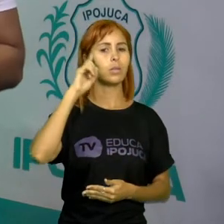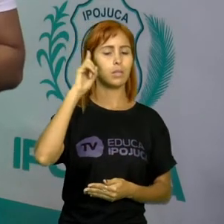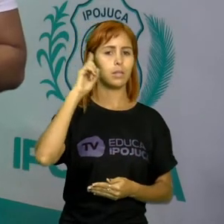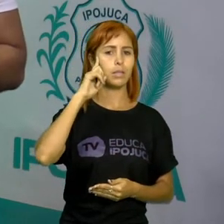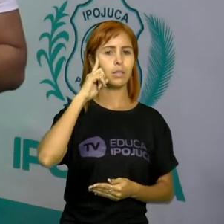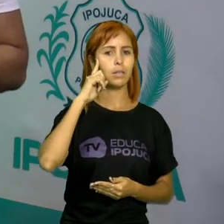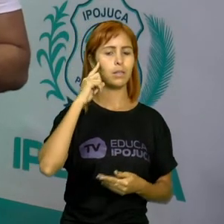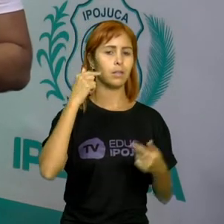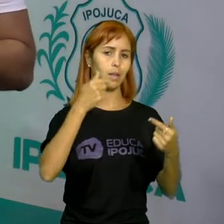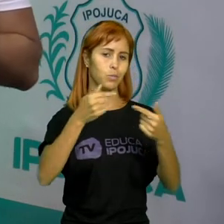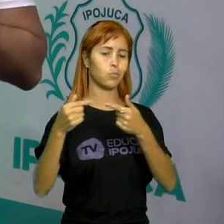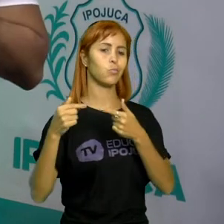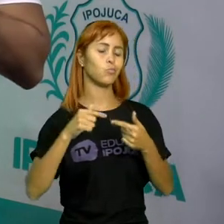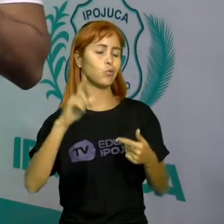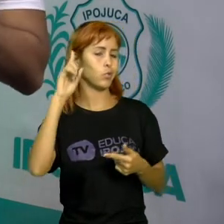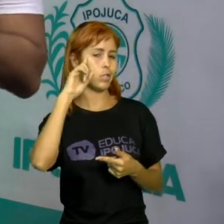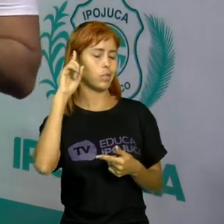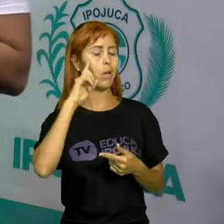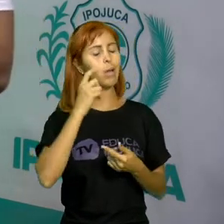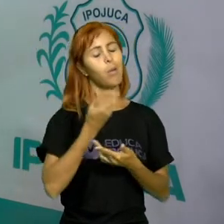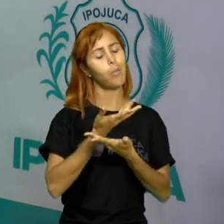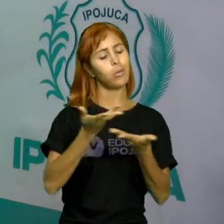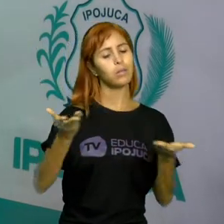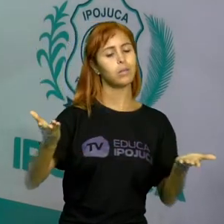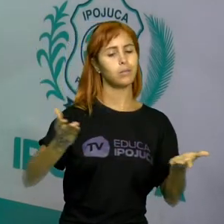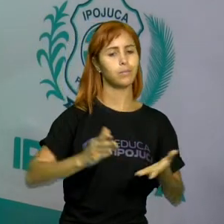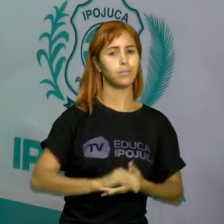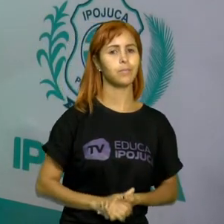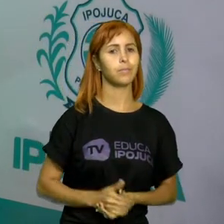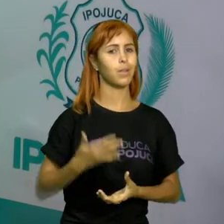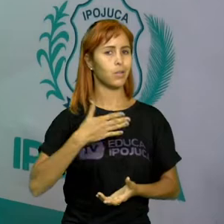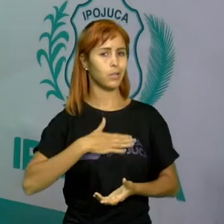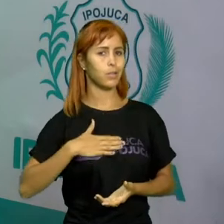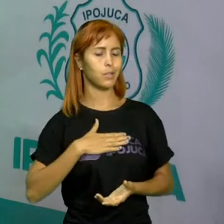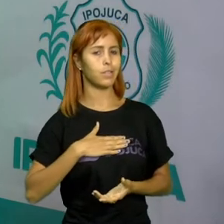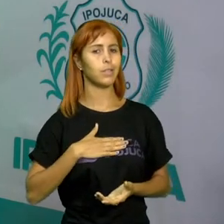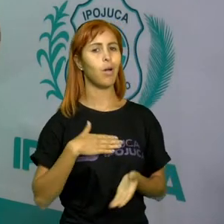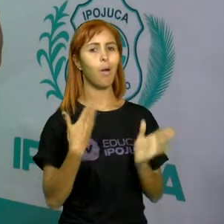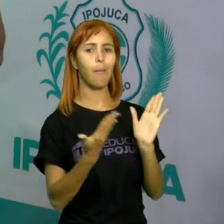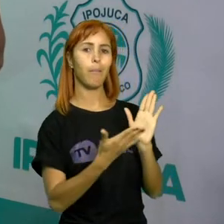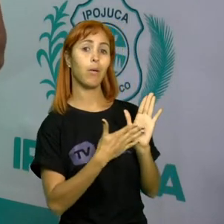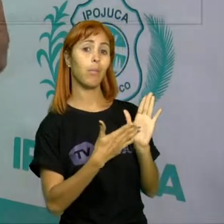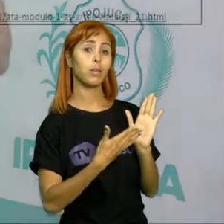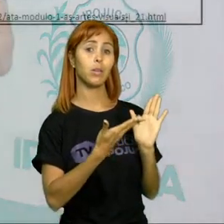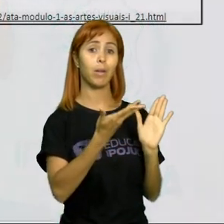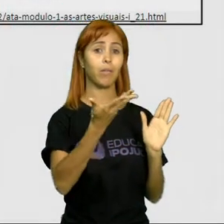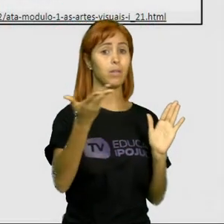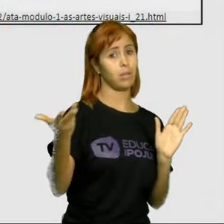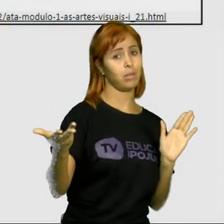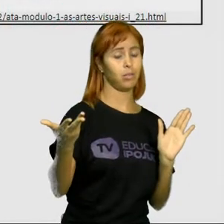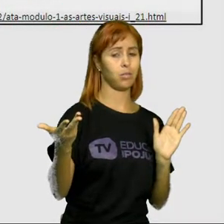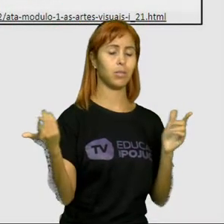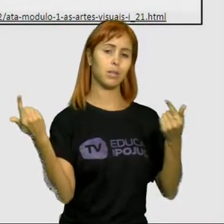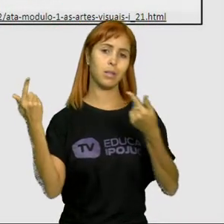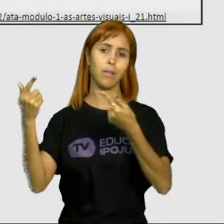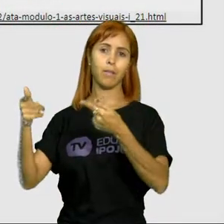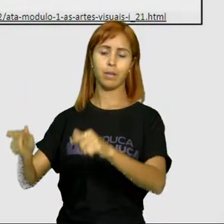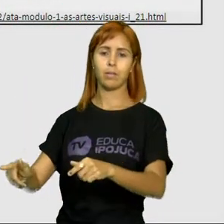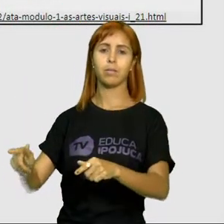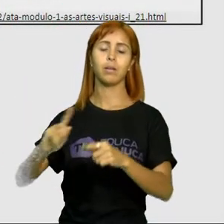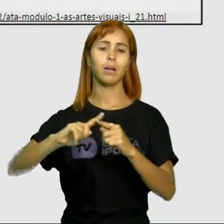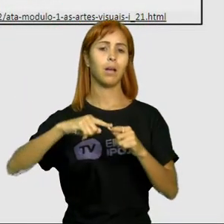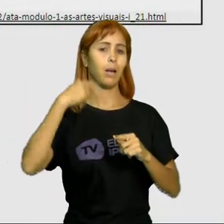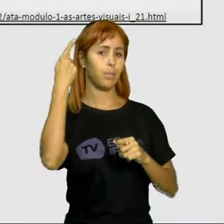nosso redor. Portanto, gostaria de lançar esse desafio para vocês.